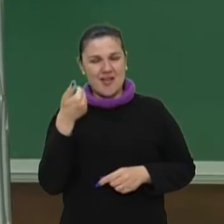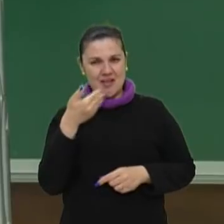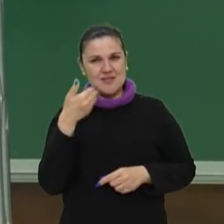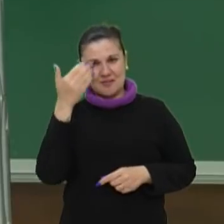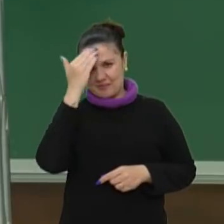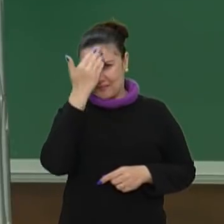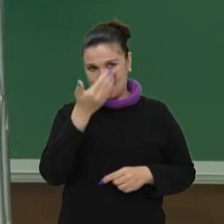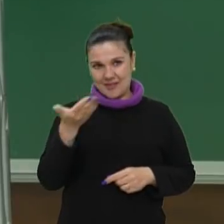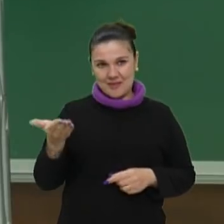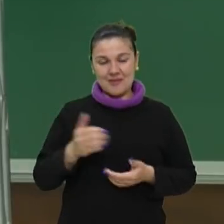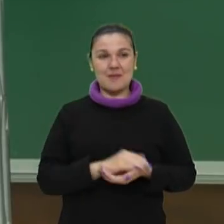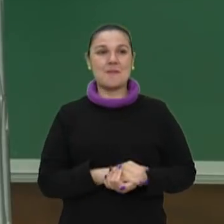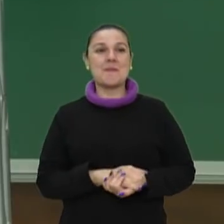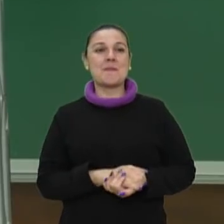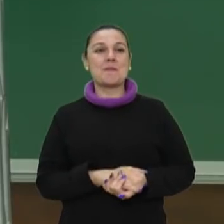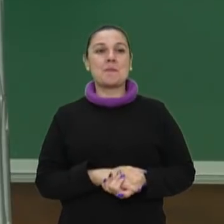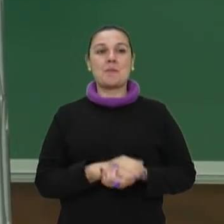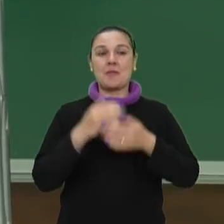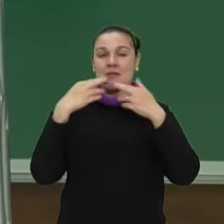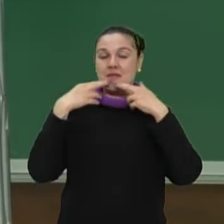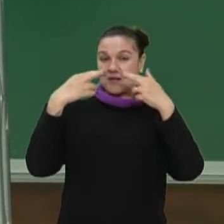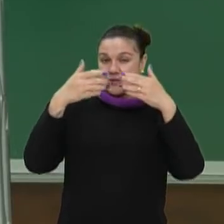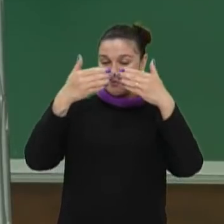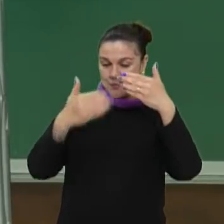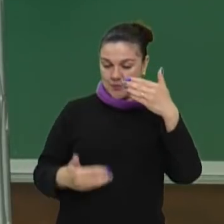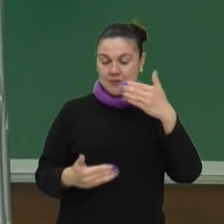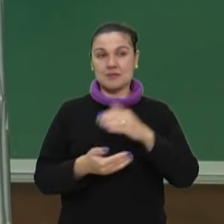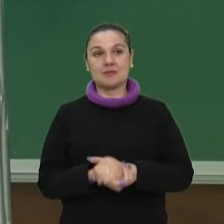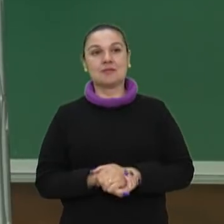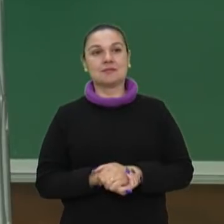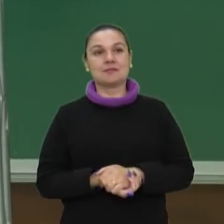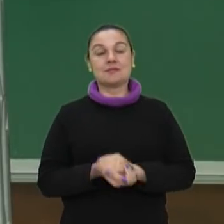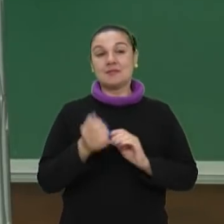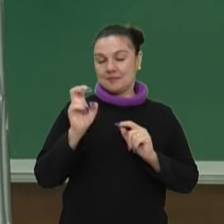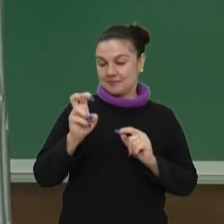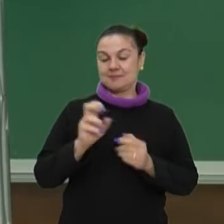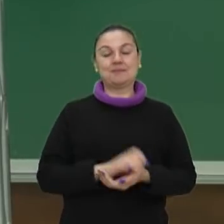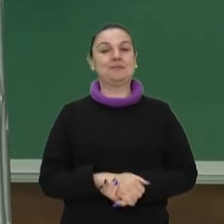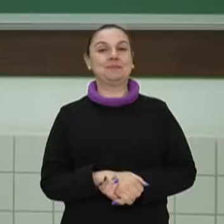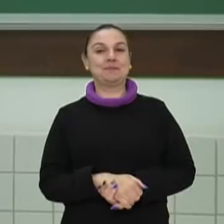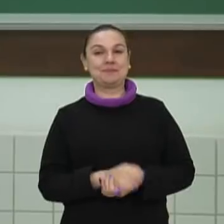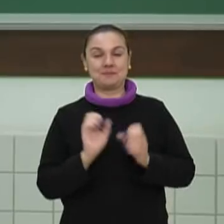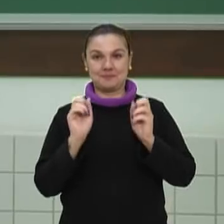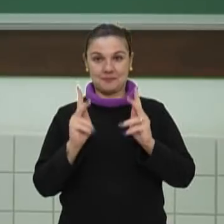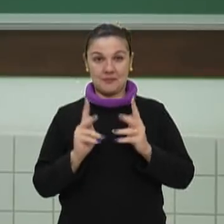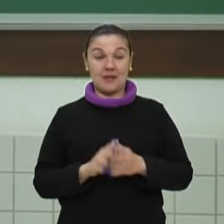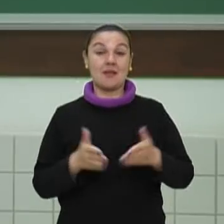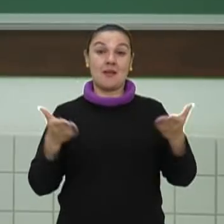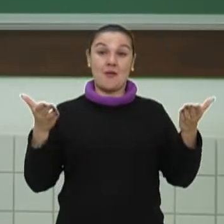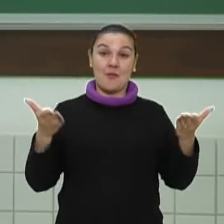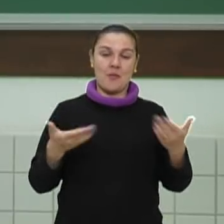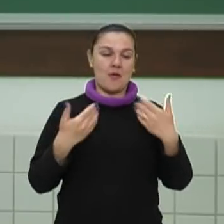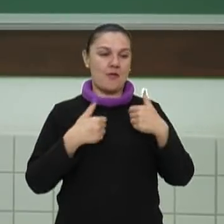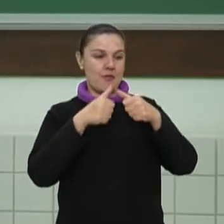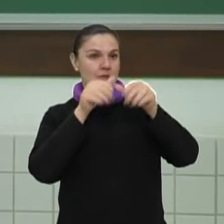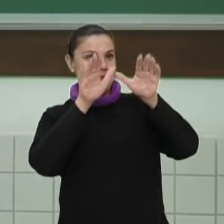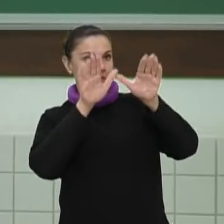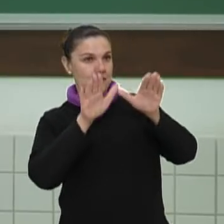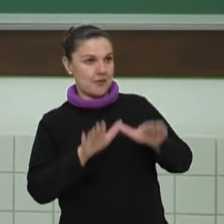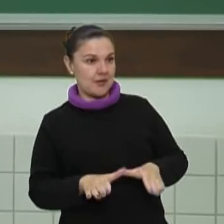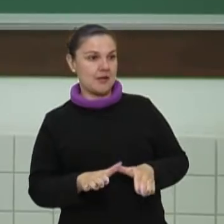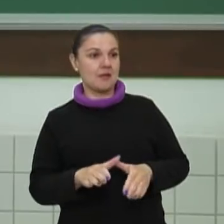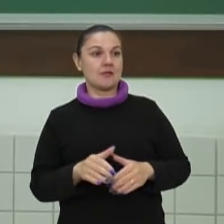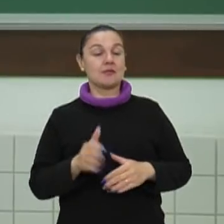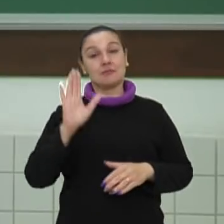Aí finalizamos então, né? Tá lá, né, que o produto das duas raízes é 5. Beleza? Bom, eu vou ficando por aqui, né?